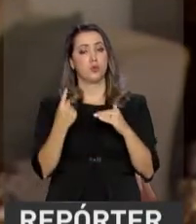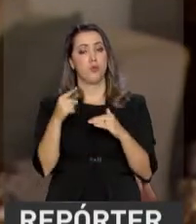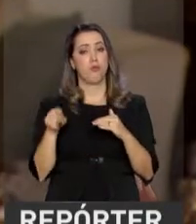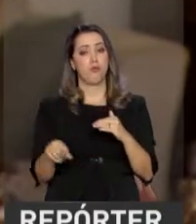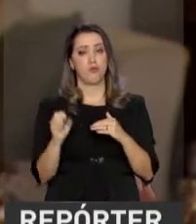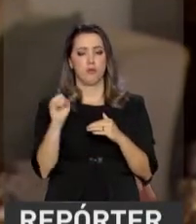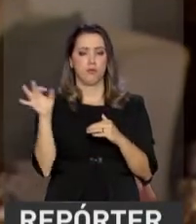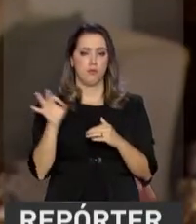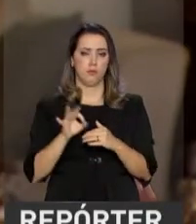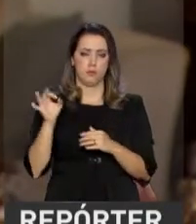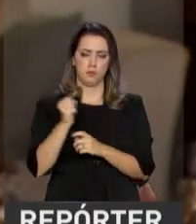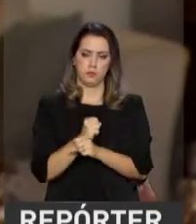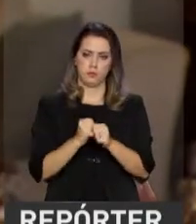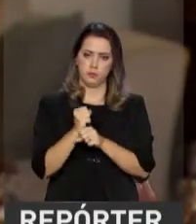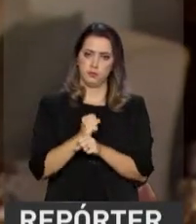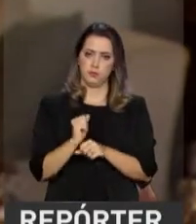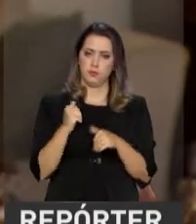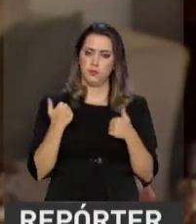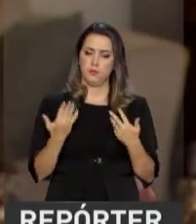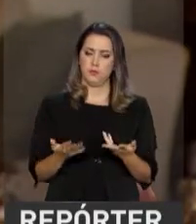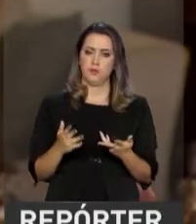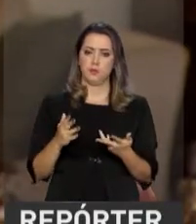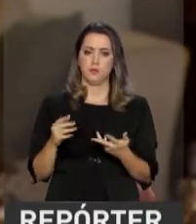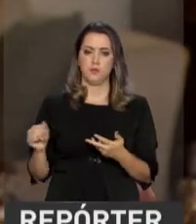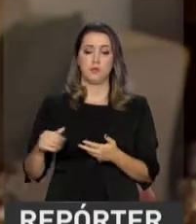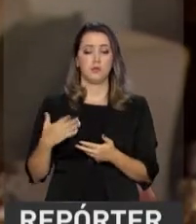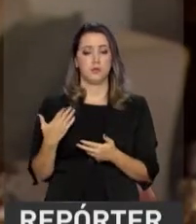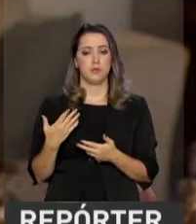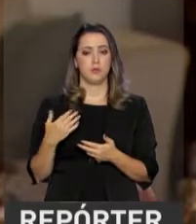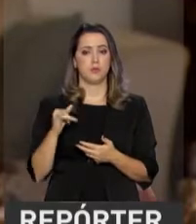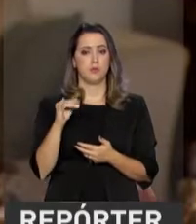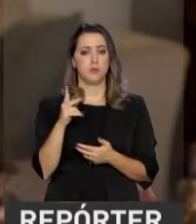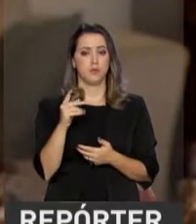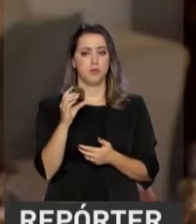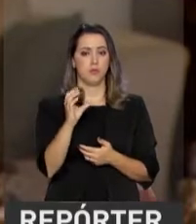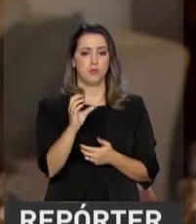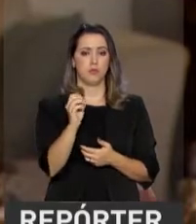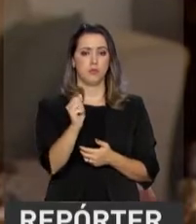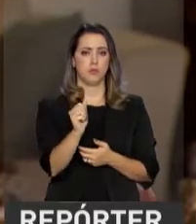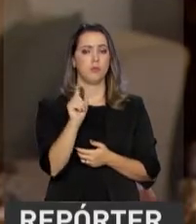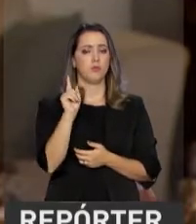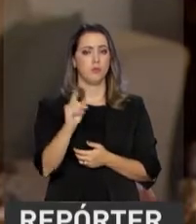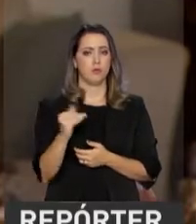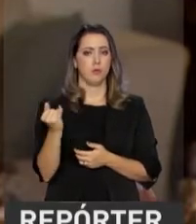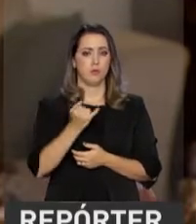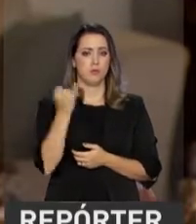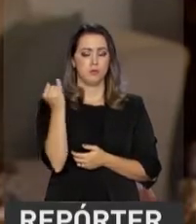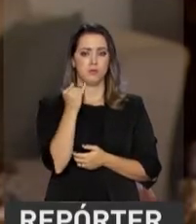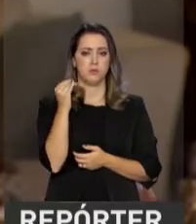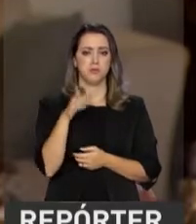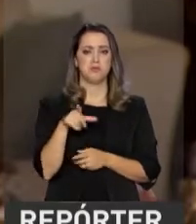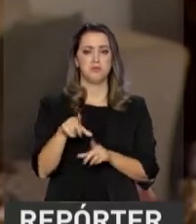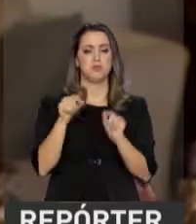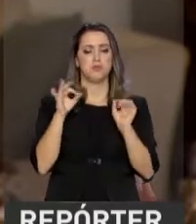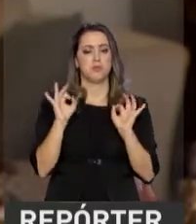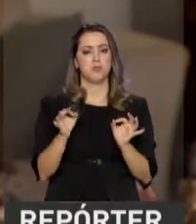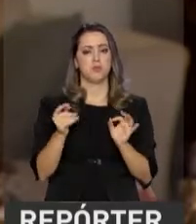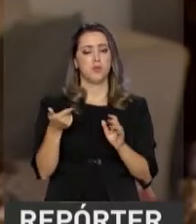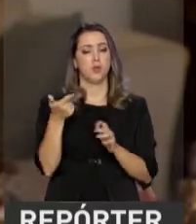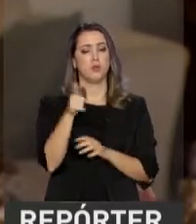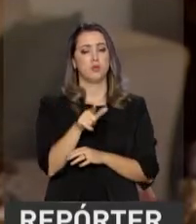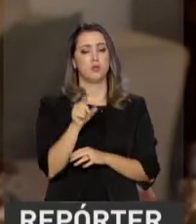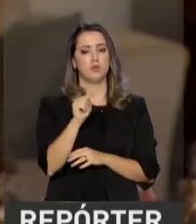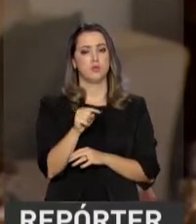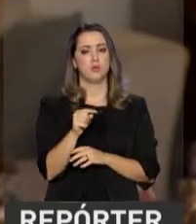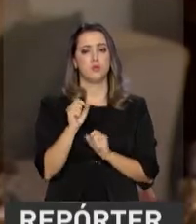1,8% no ano. E isso fez com que o índice de preço, isso foi um dos fatores que contribuiu decisivamente. O outro